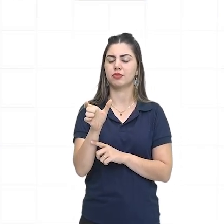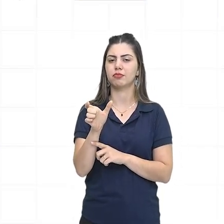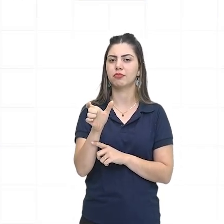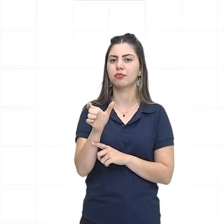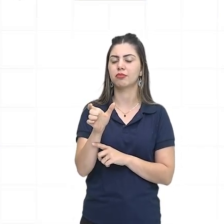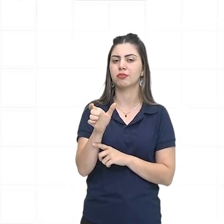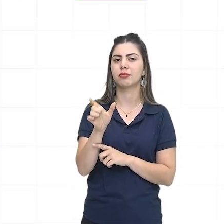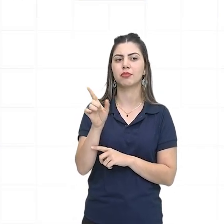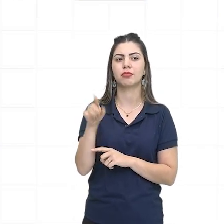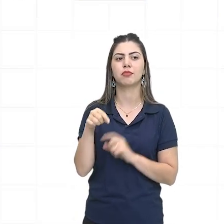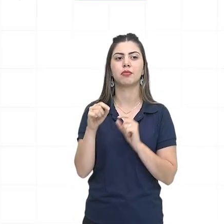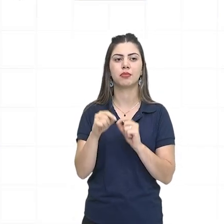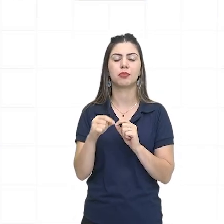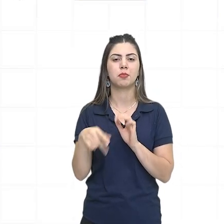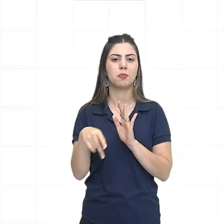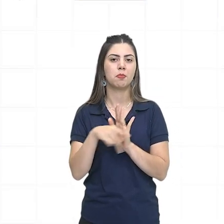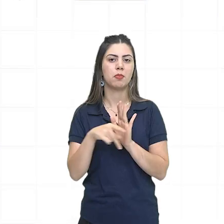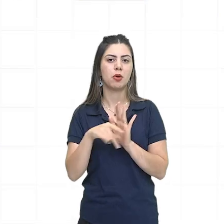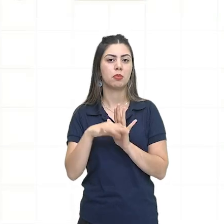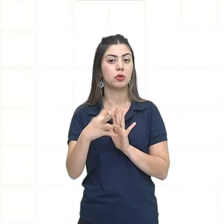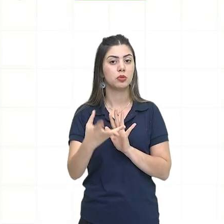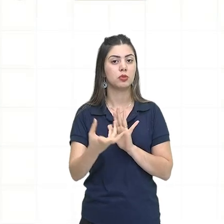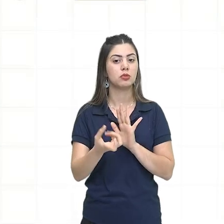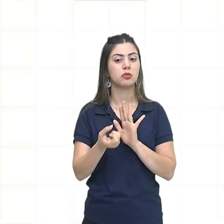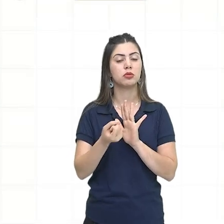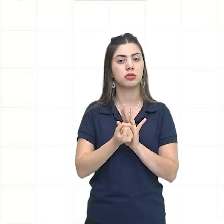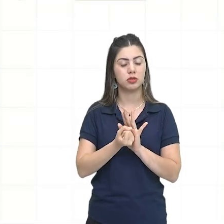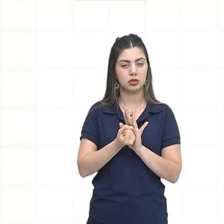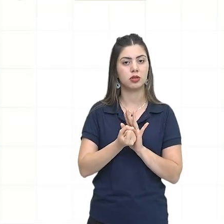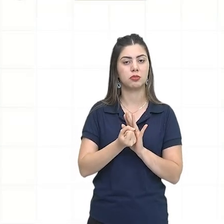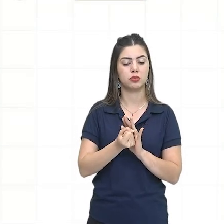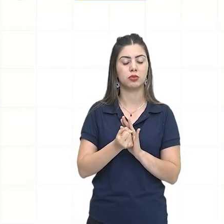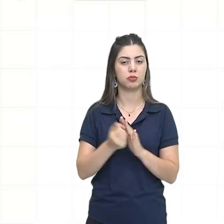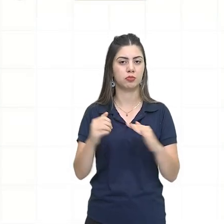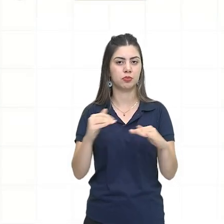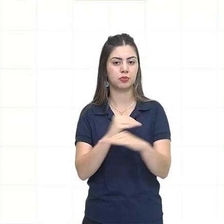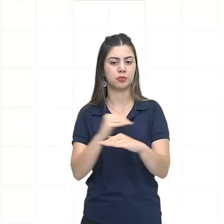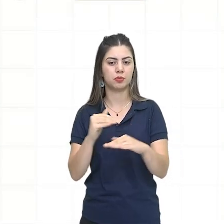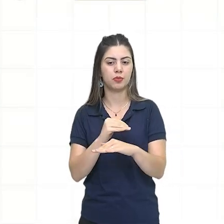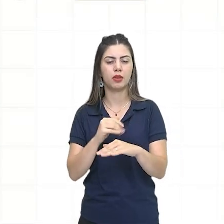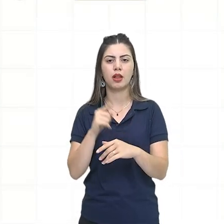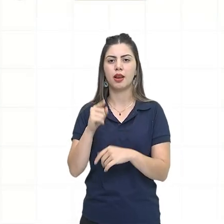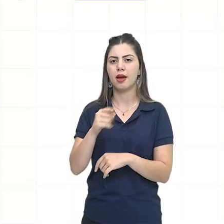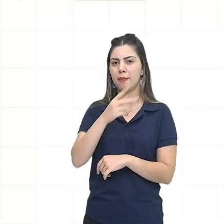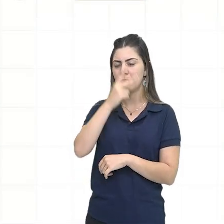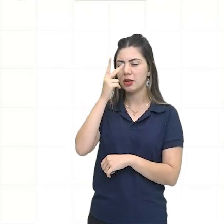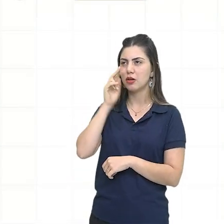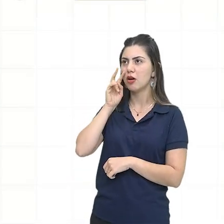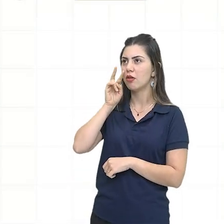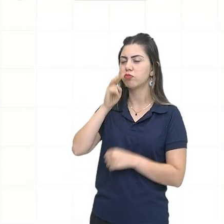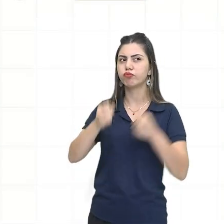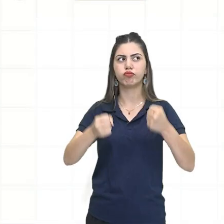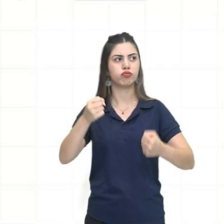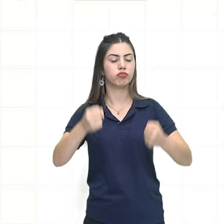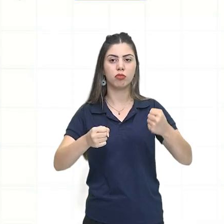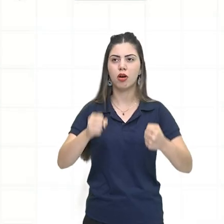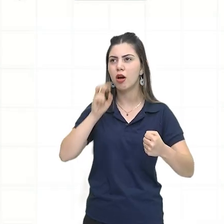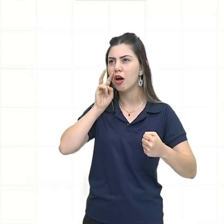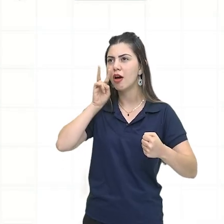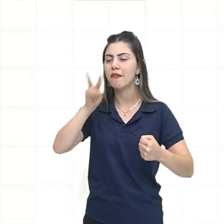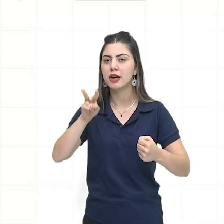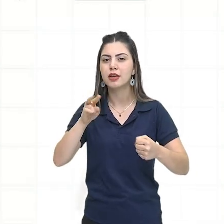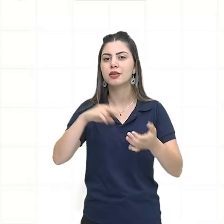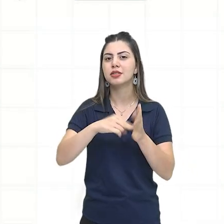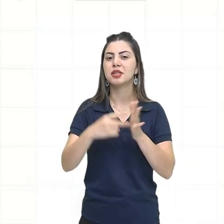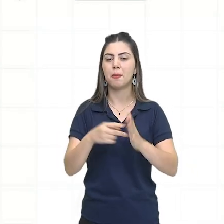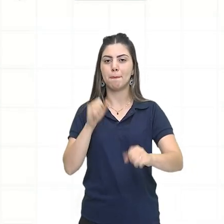além de ser um sinal de trânsito, simboliza para o motorista para que ele freie. A palavra, por